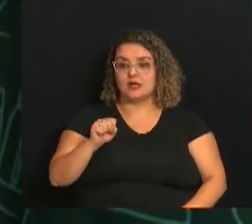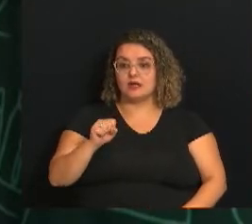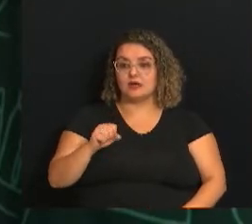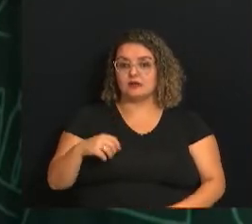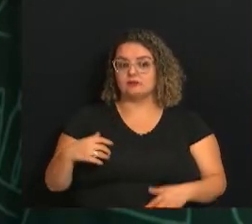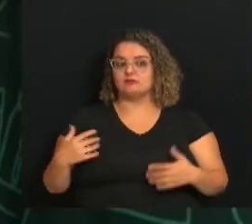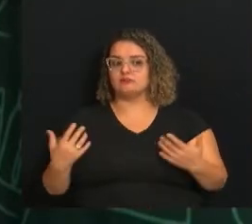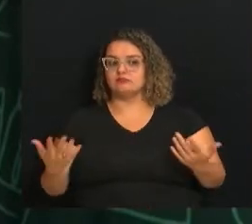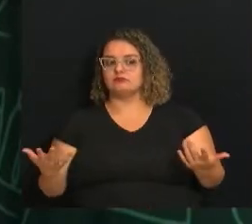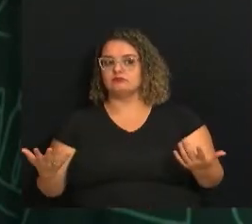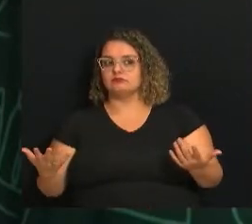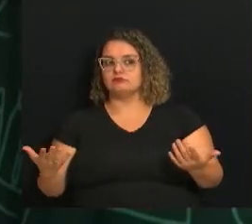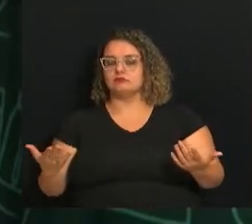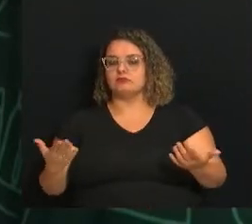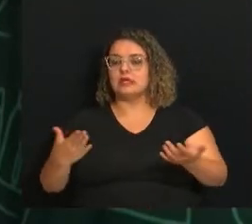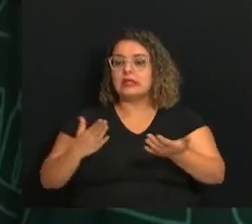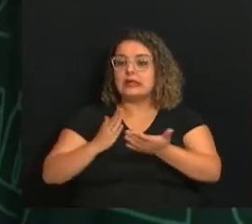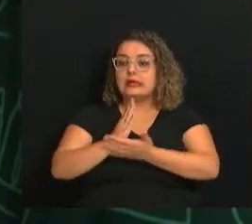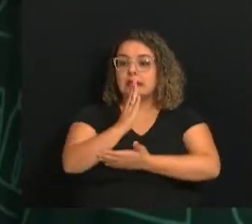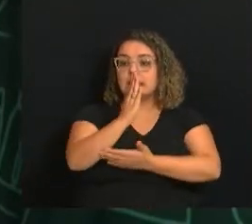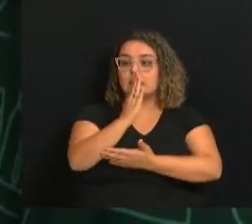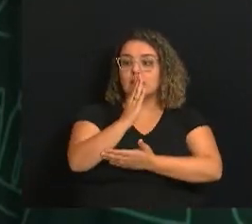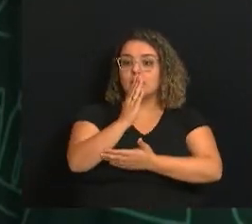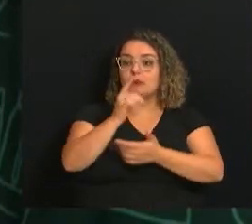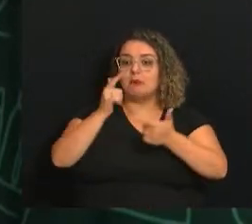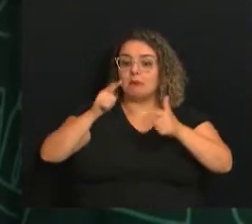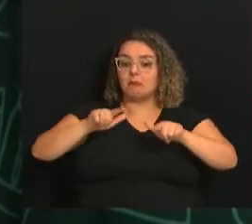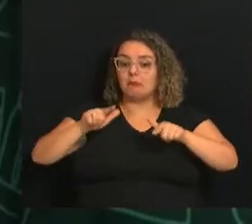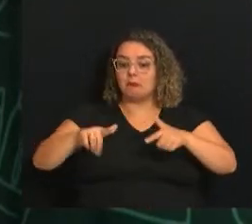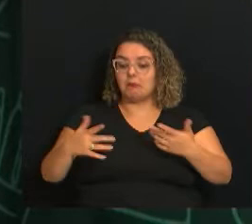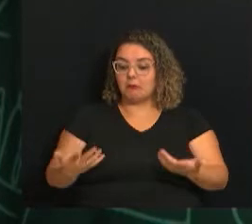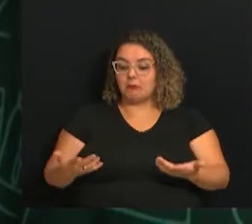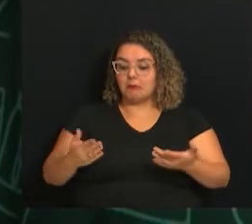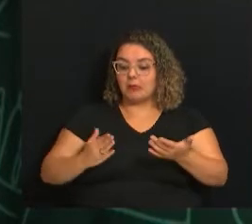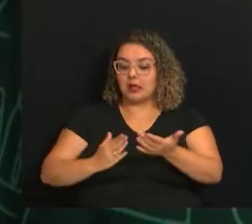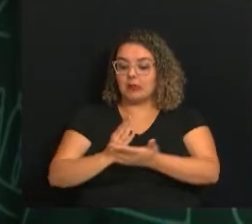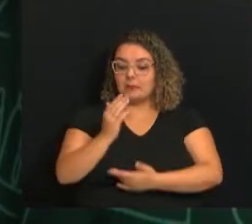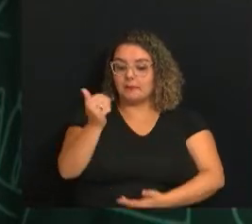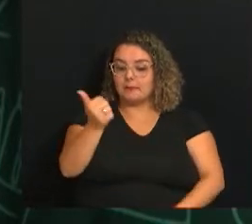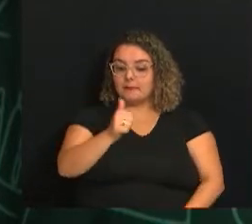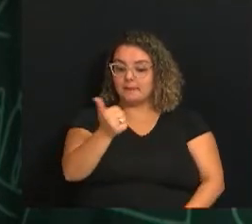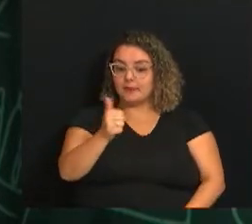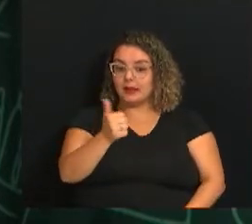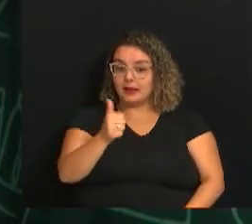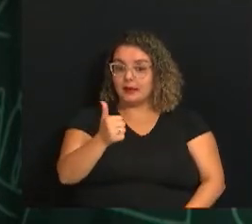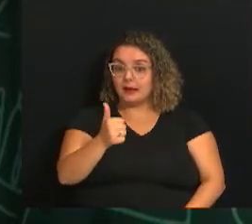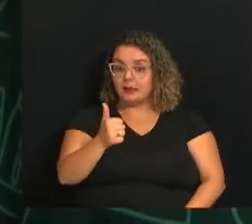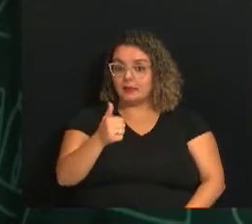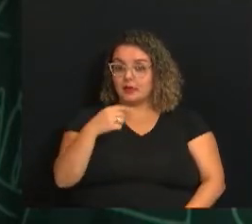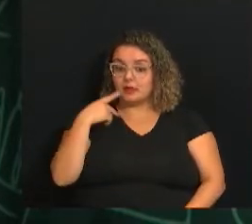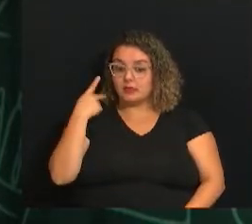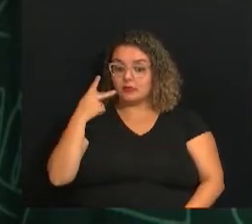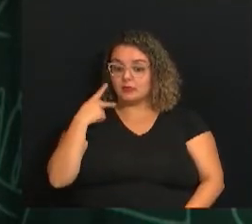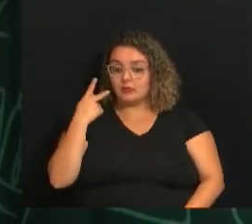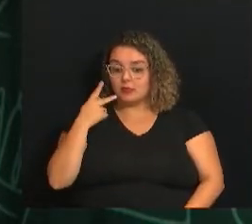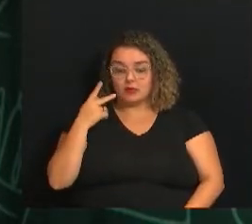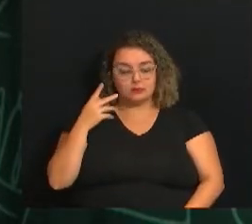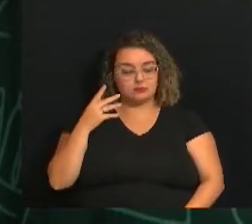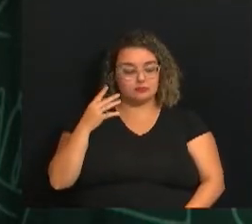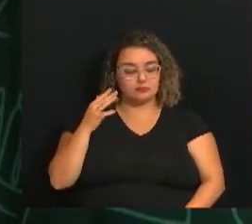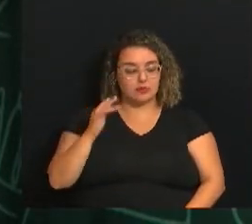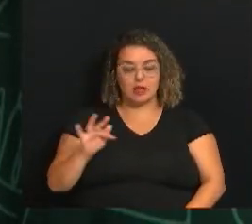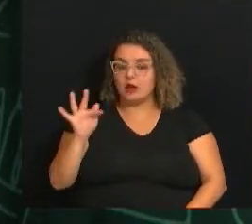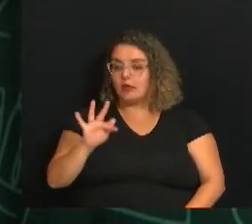Bom, e você passou em primeiro lugar numa universidade do Rio de Janeiro de Direito, é isso?